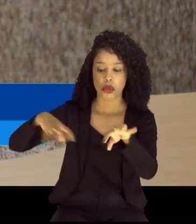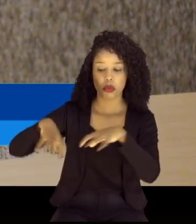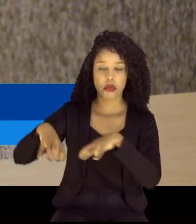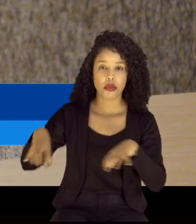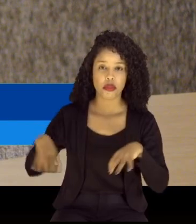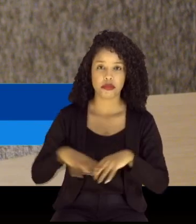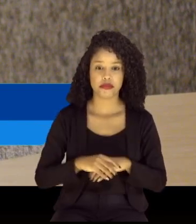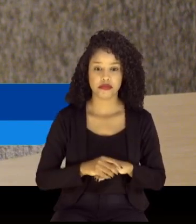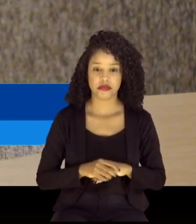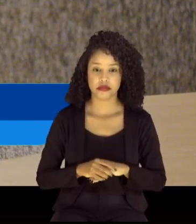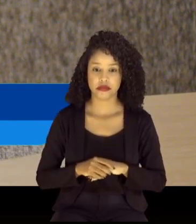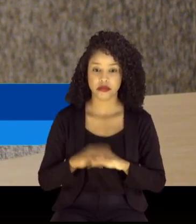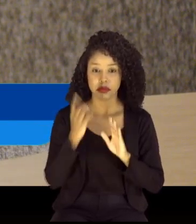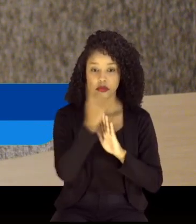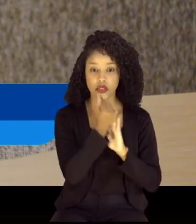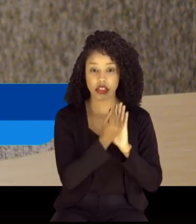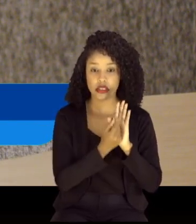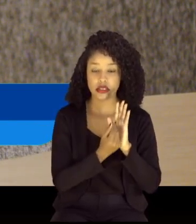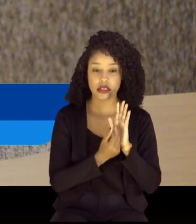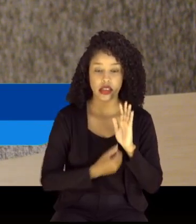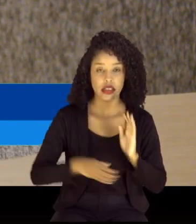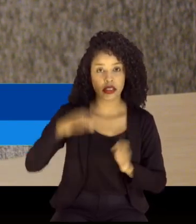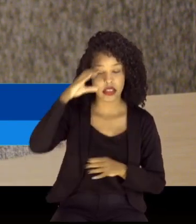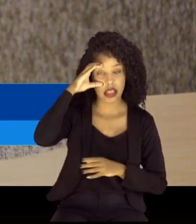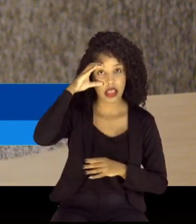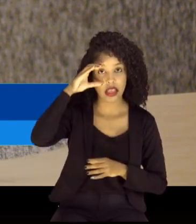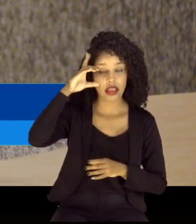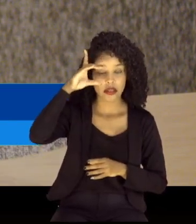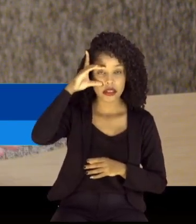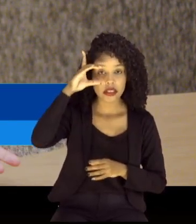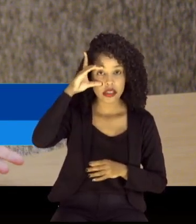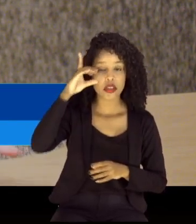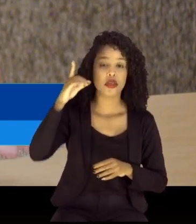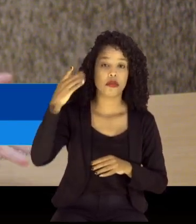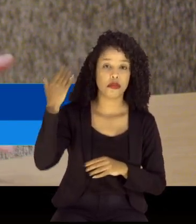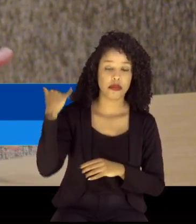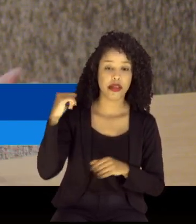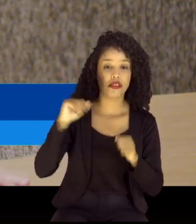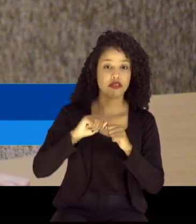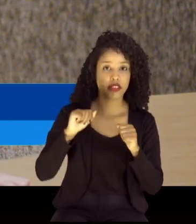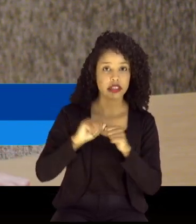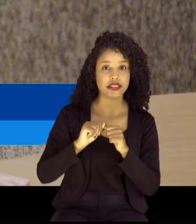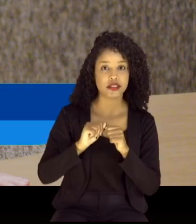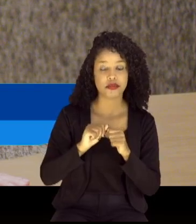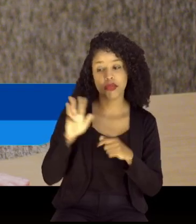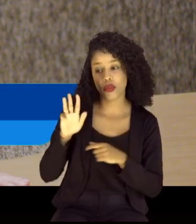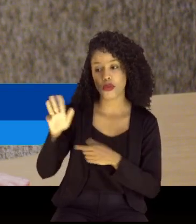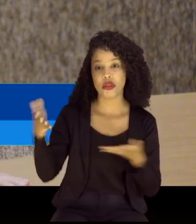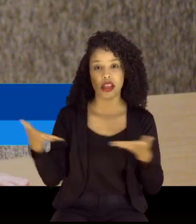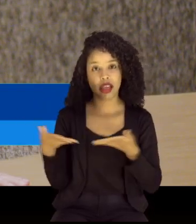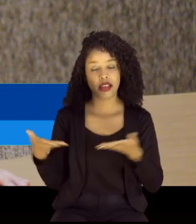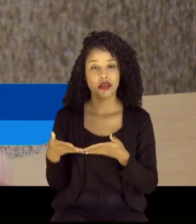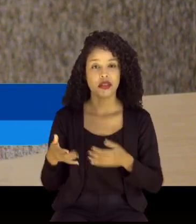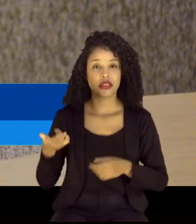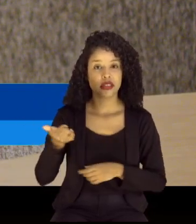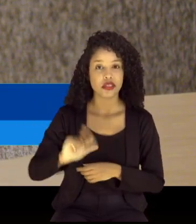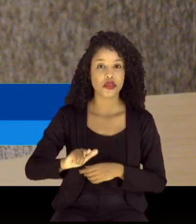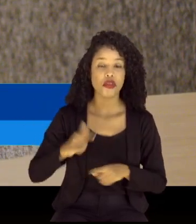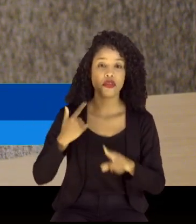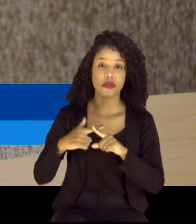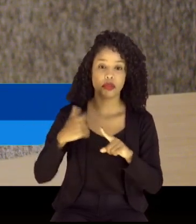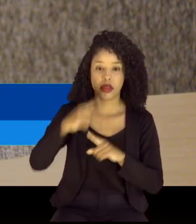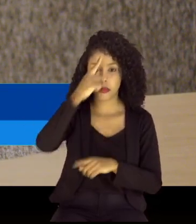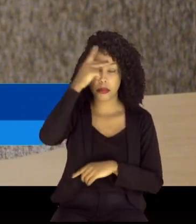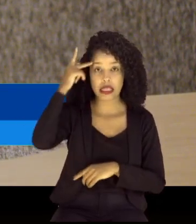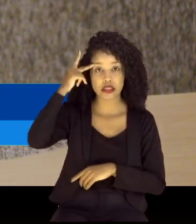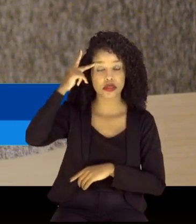receita que Dilma fez, Lula está fazendo agora, só que não vai conseguir continuar fazendo. Por quê? Os acionistas da Petrobras